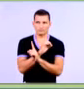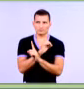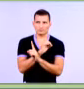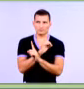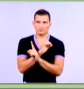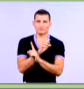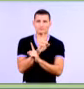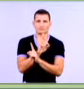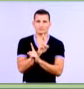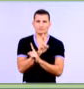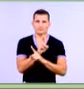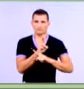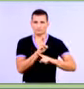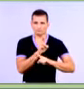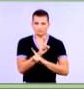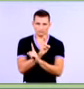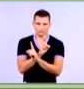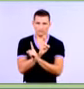do R,